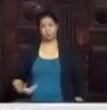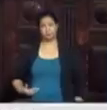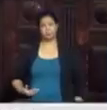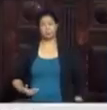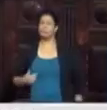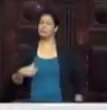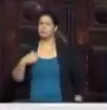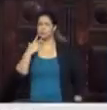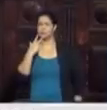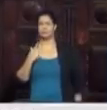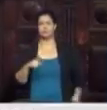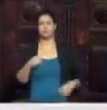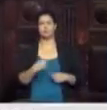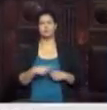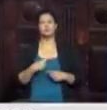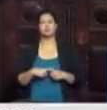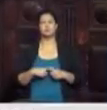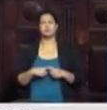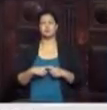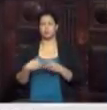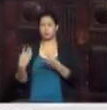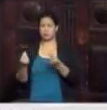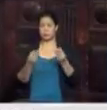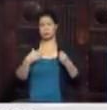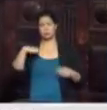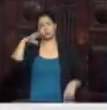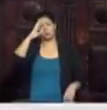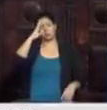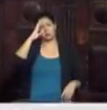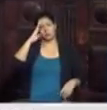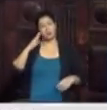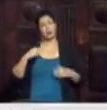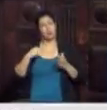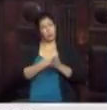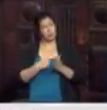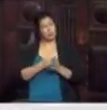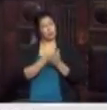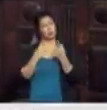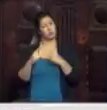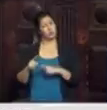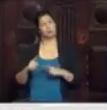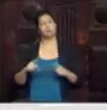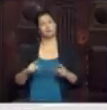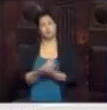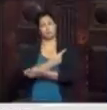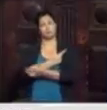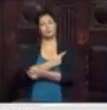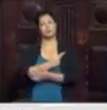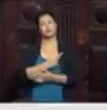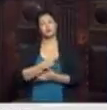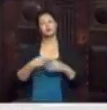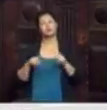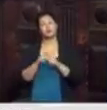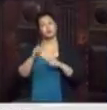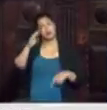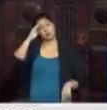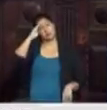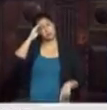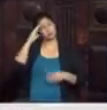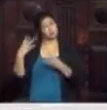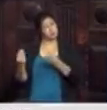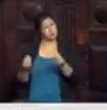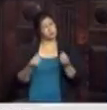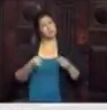isto por quê? Porque muitos militares lutaram contra o golpe. Muitos militares foram